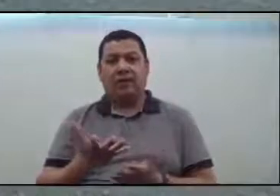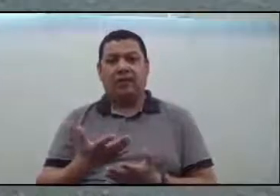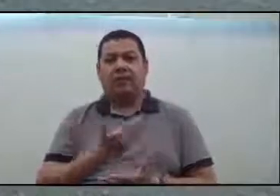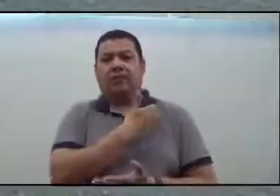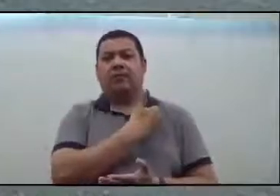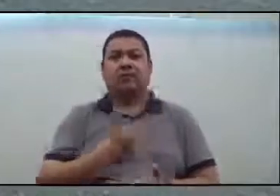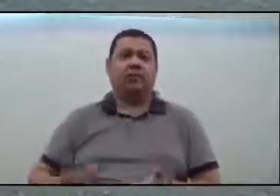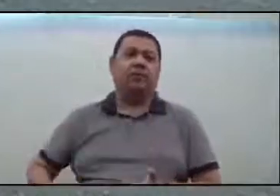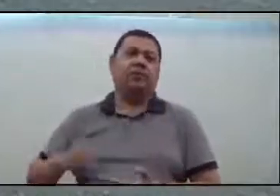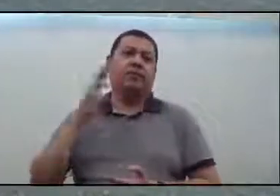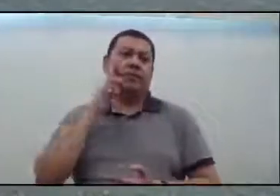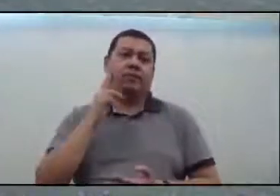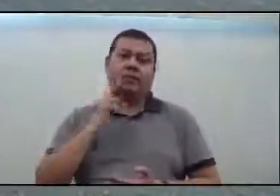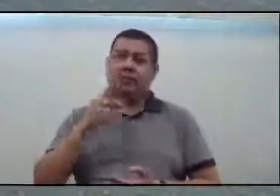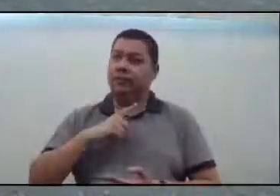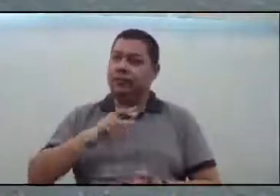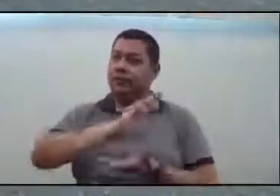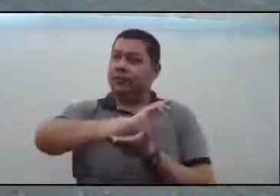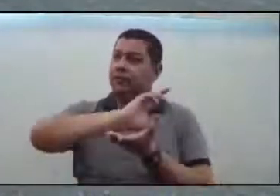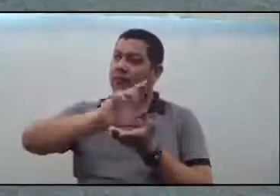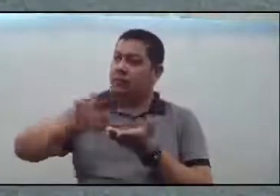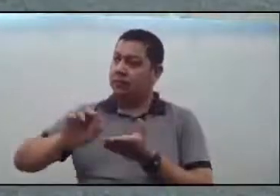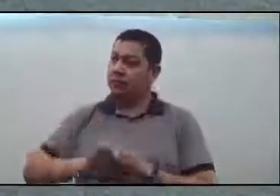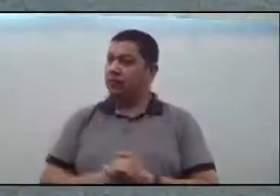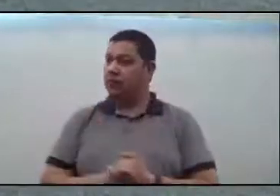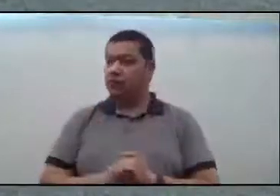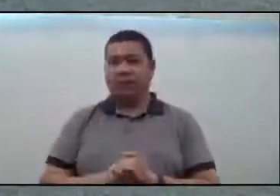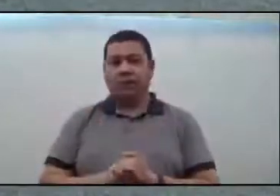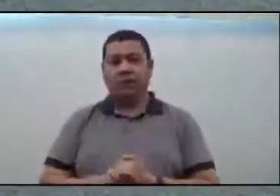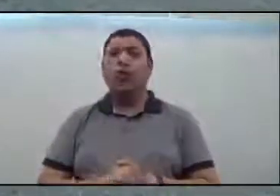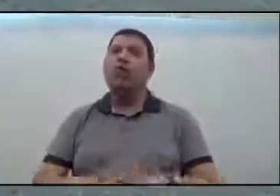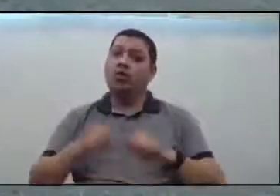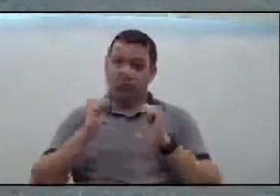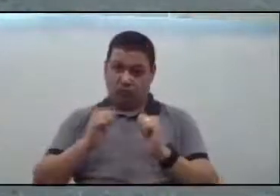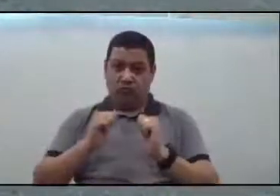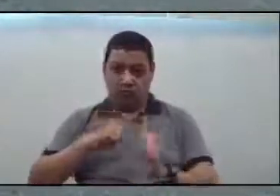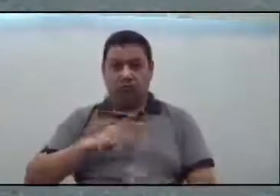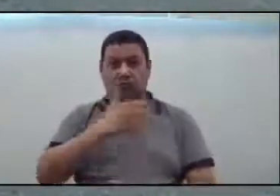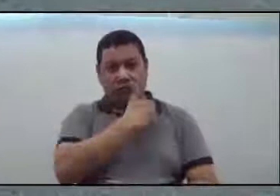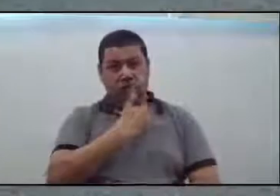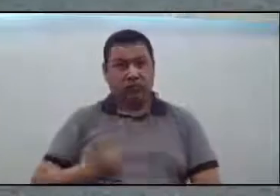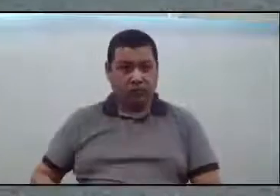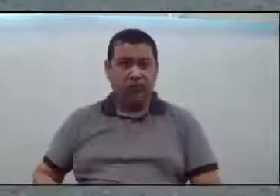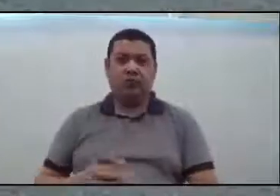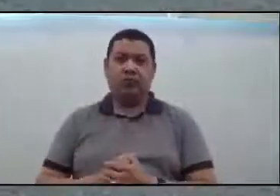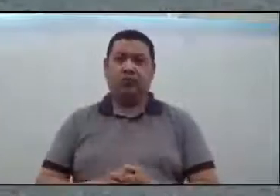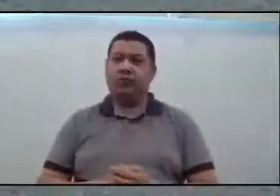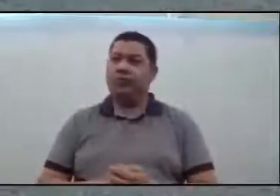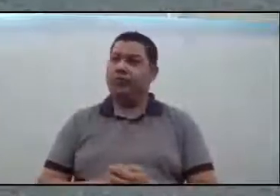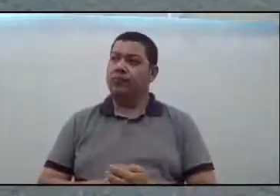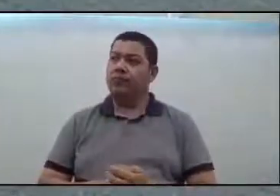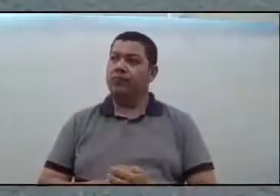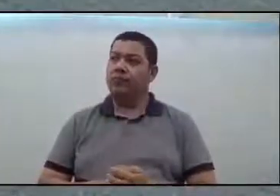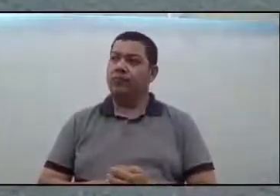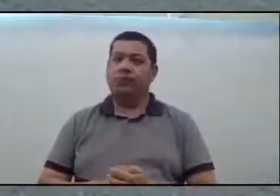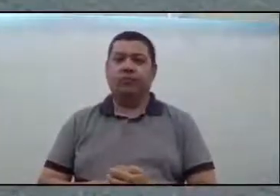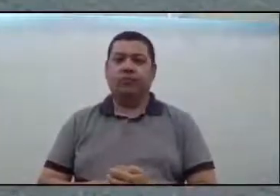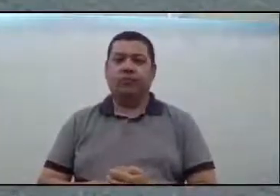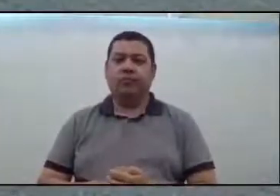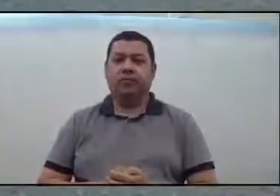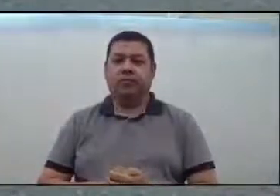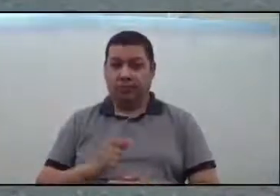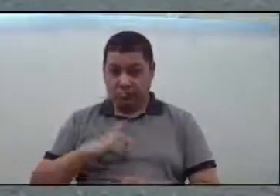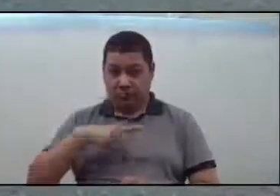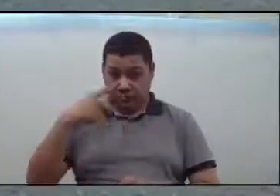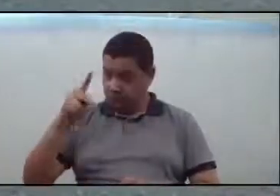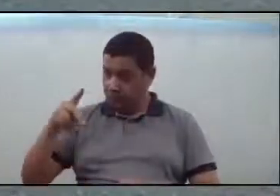isso. Tem tanta gente, Paulo Henrique, que pode ser o governador que não tem mandato. Quem tem mandato, vai lá